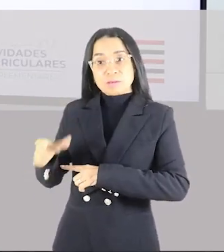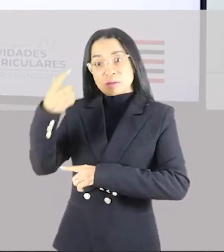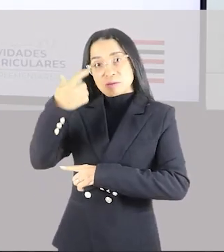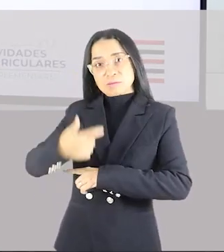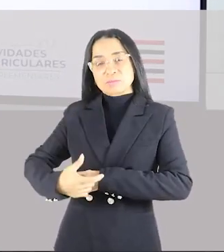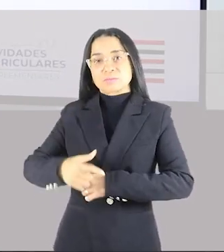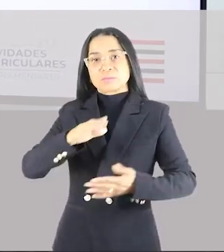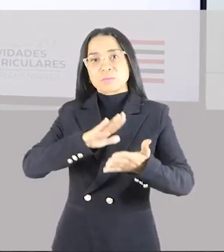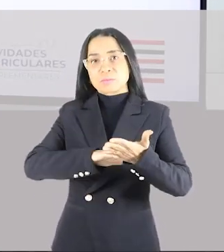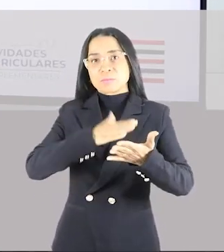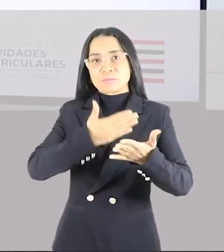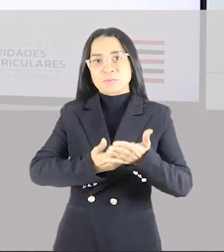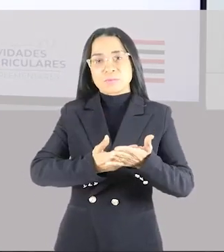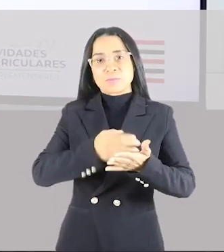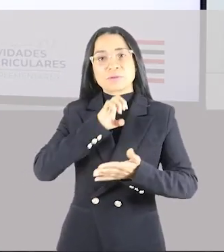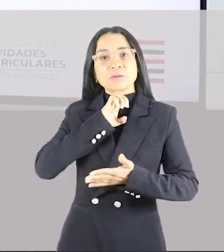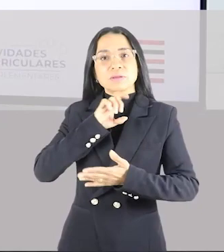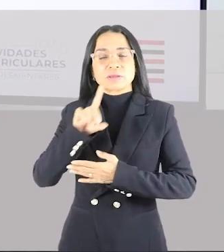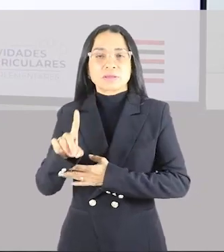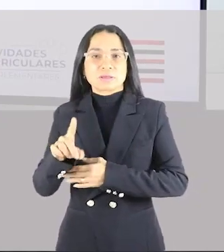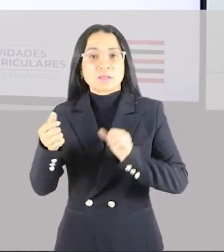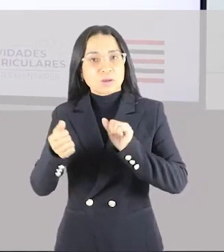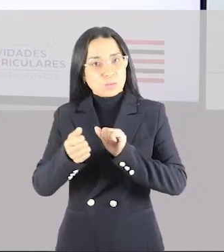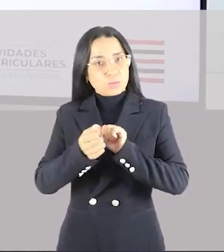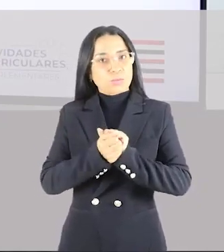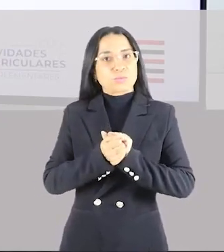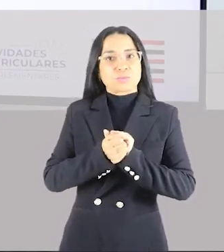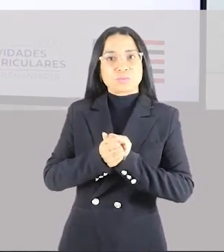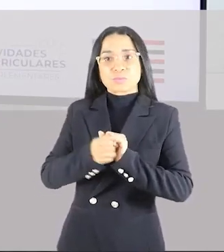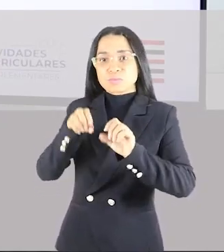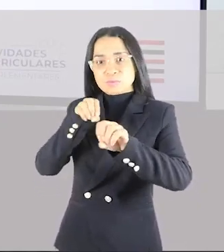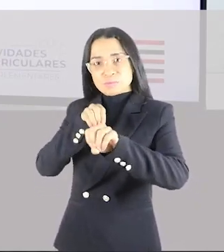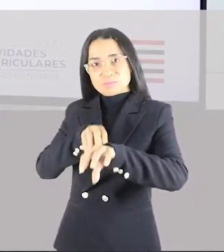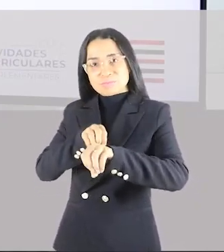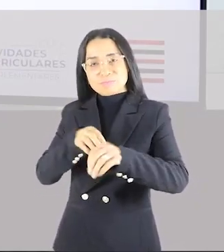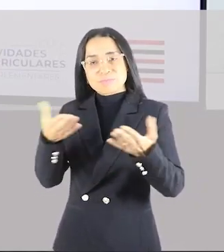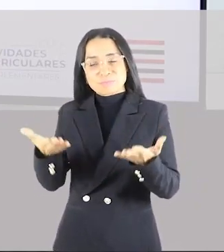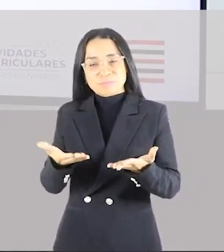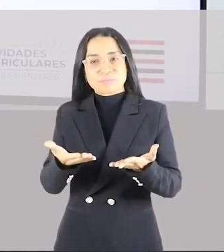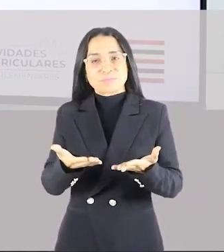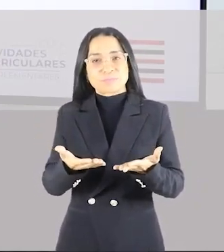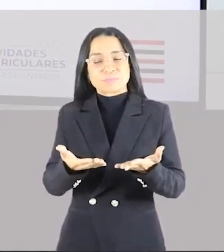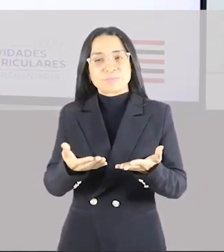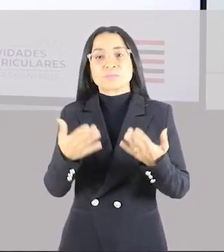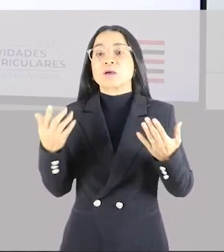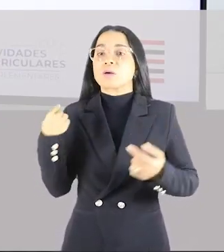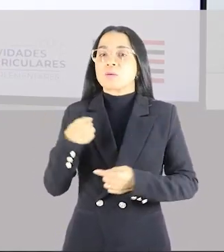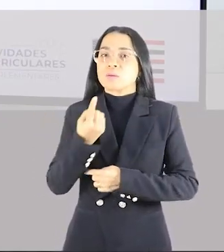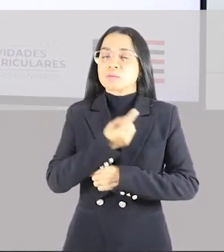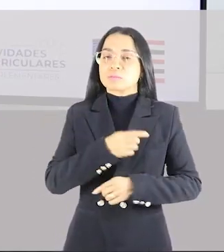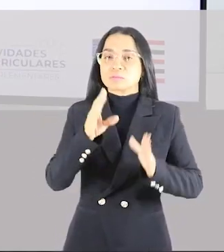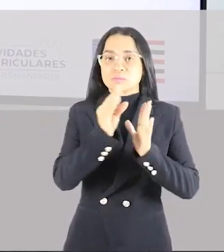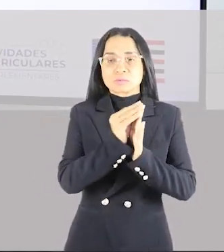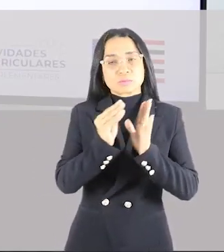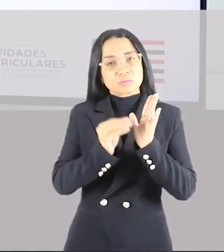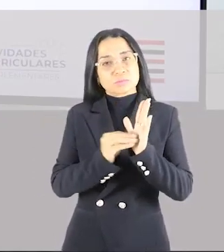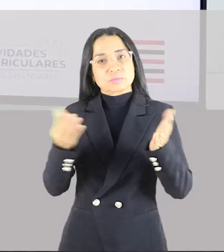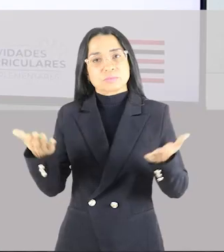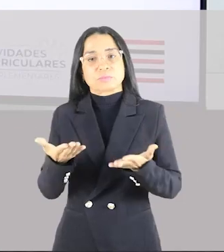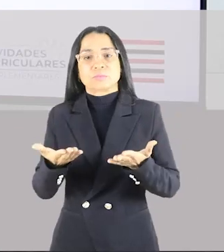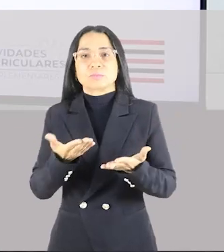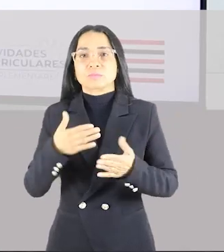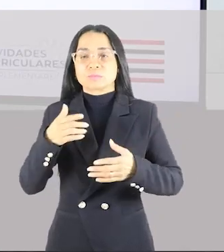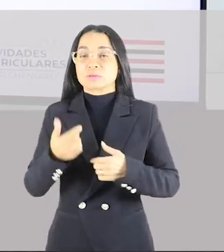Libras. E juntos vamos dar essa aula para você. Então pegue papel e caneta e vamos para a aula. Bom, o nosso conteúdo da aula de hoje